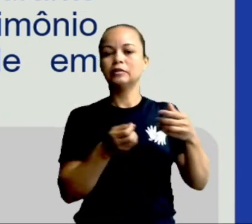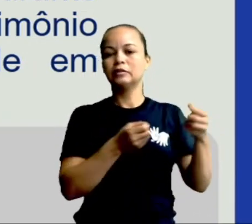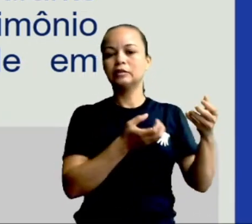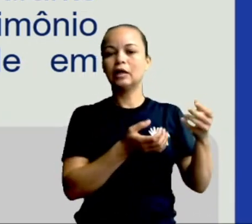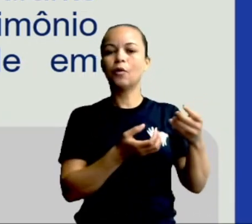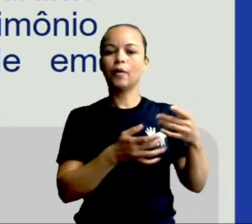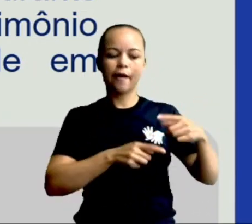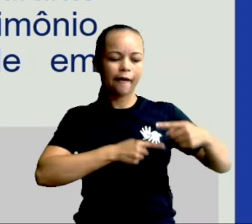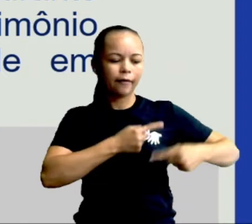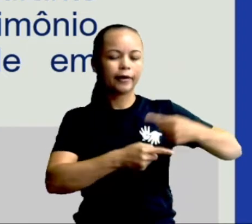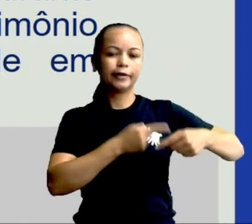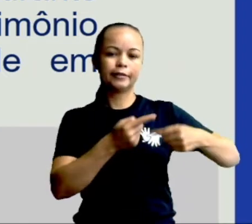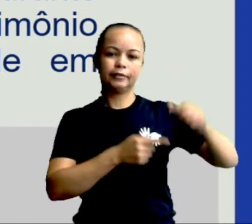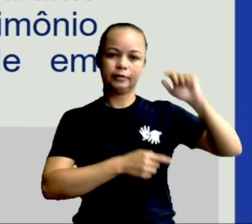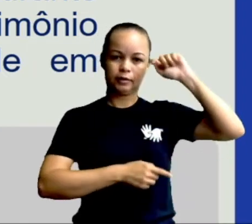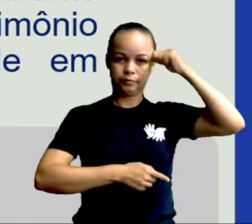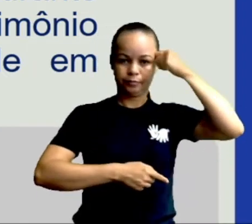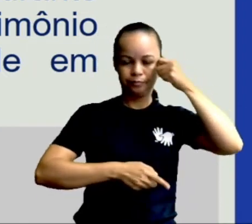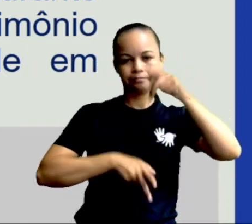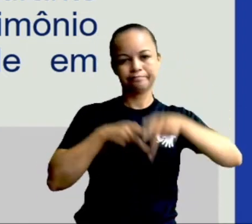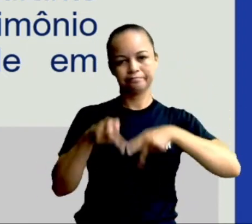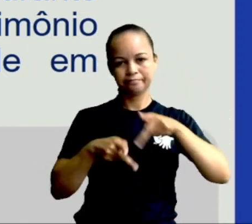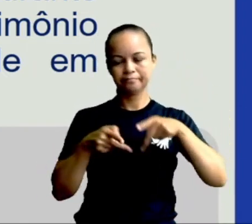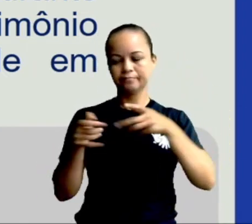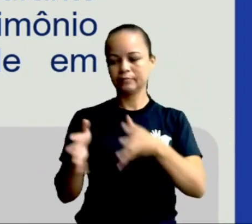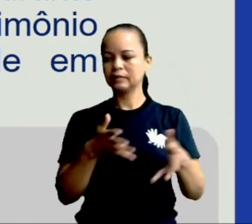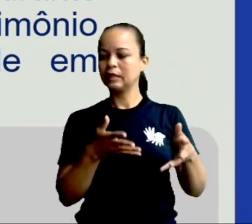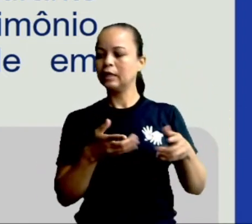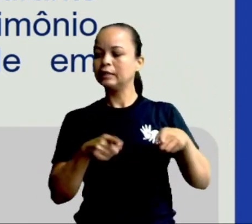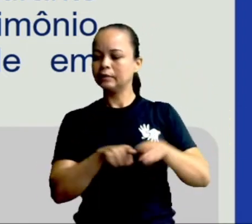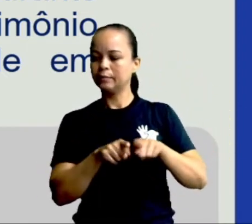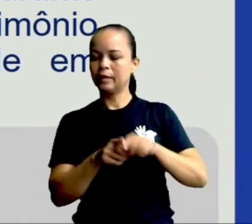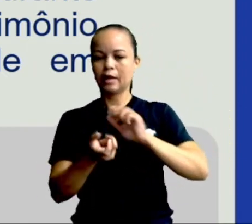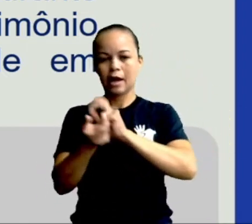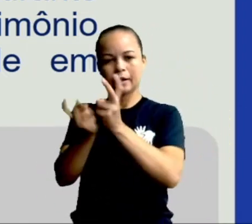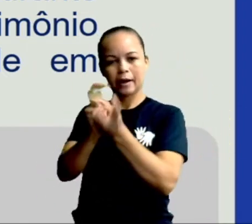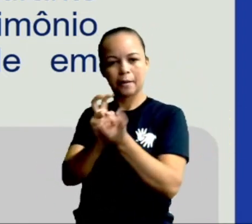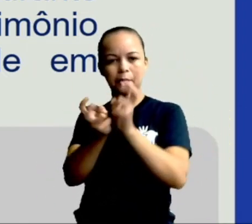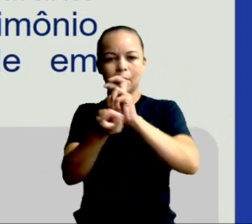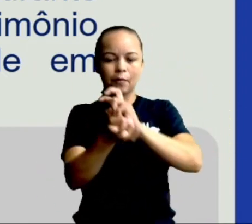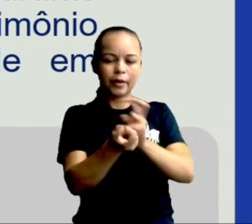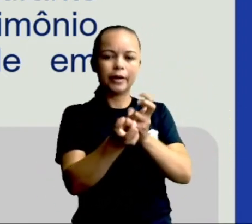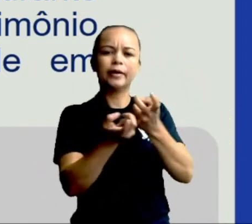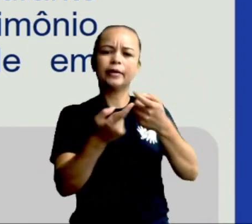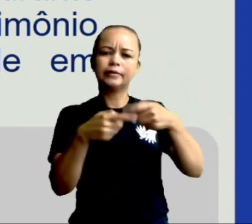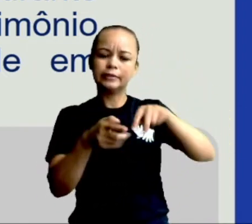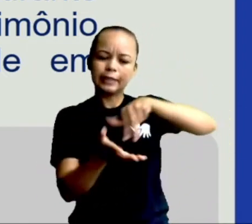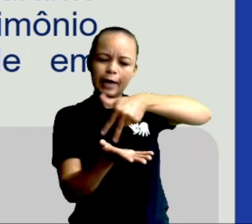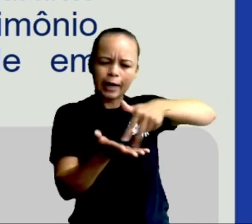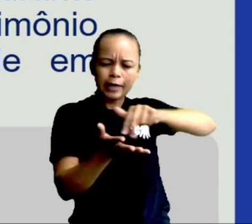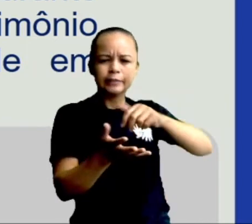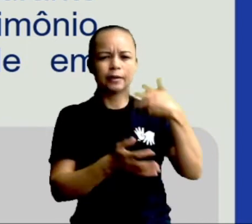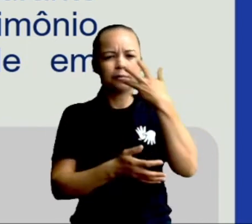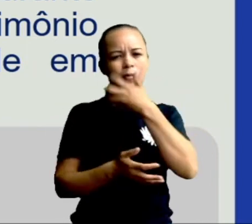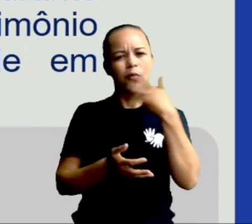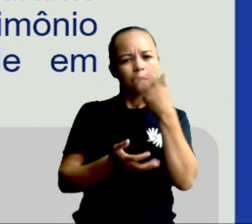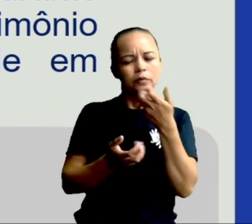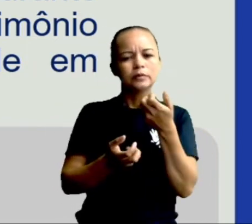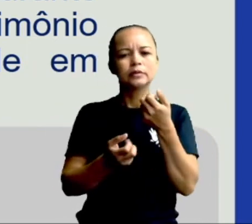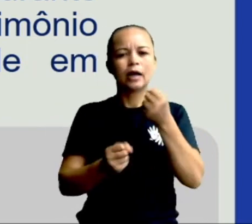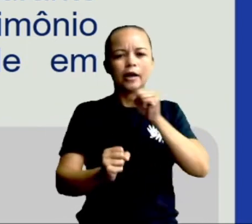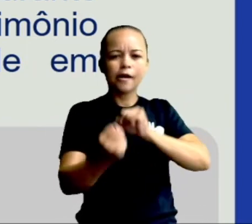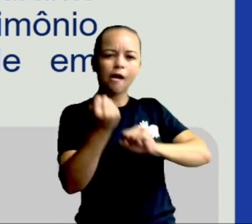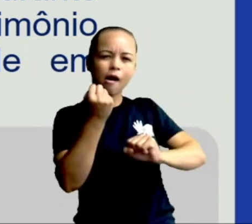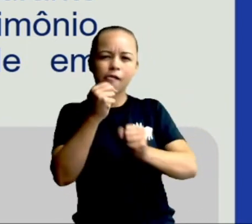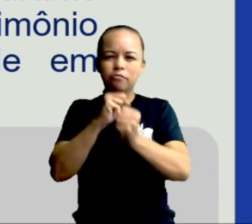aí a gente tem também a capoeira, que é uma mistura de dança, música e artes marciais, que durante muito